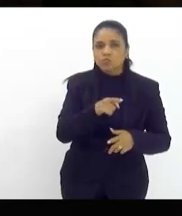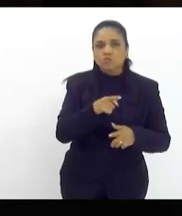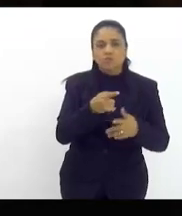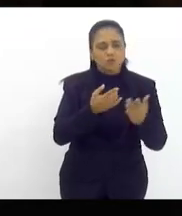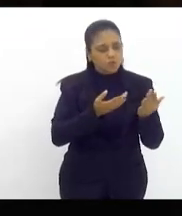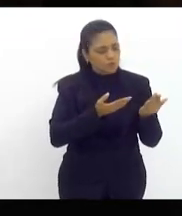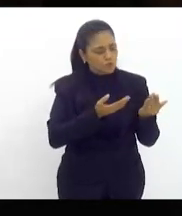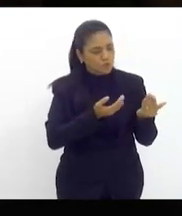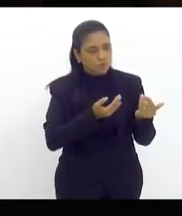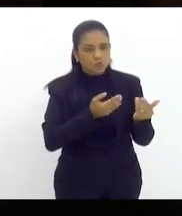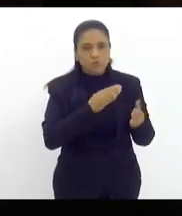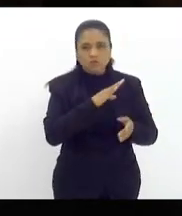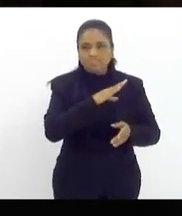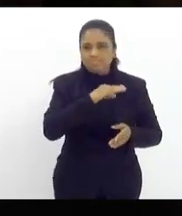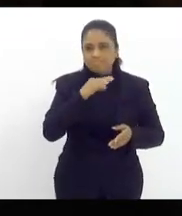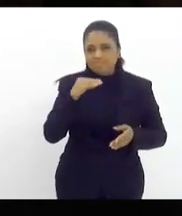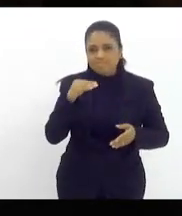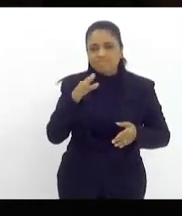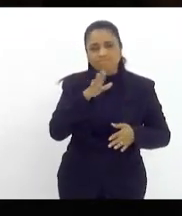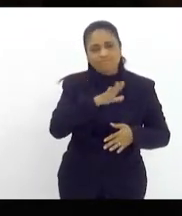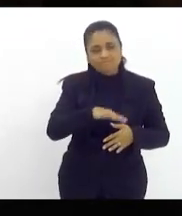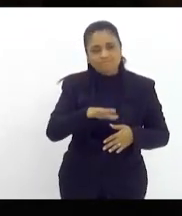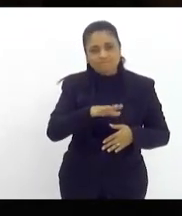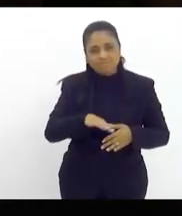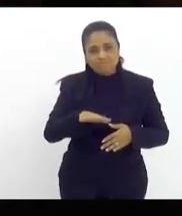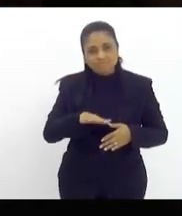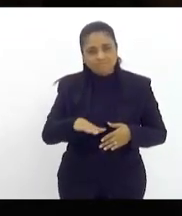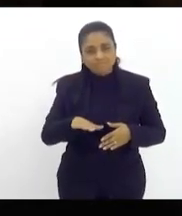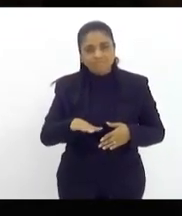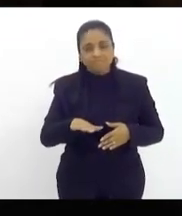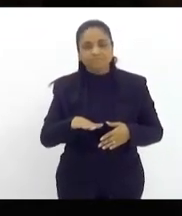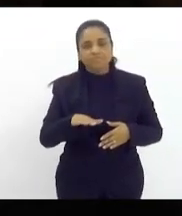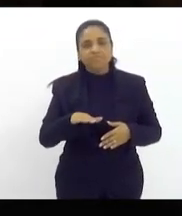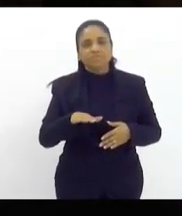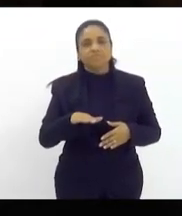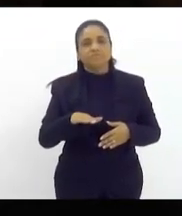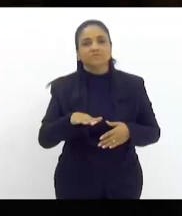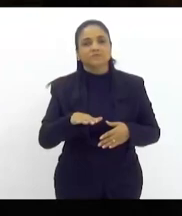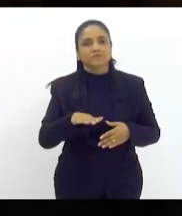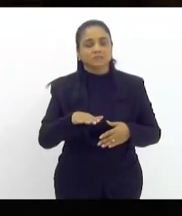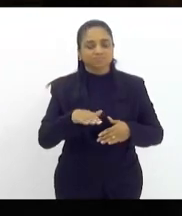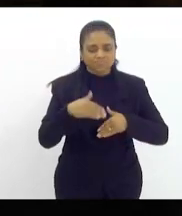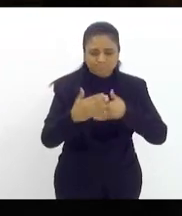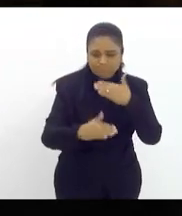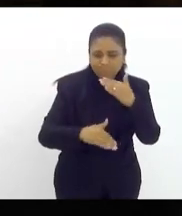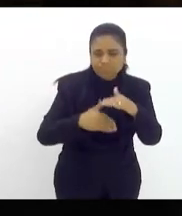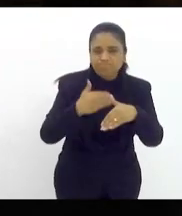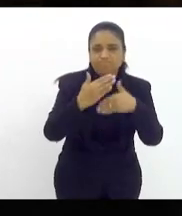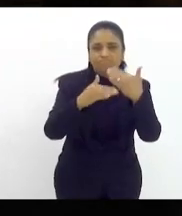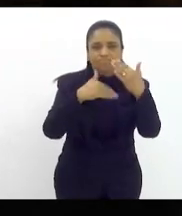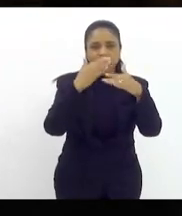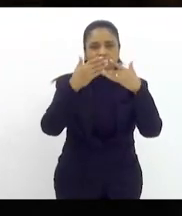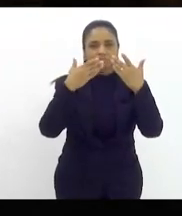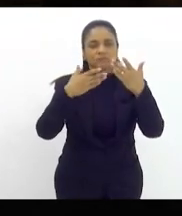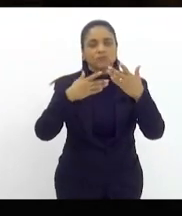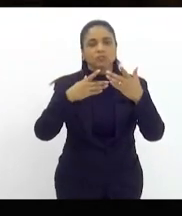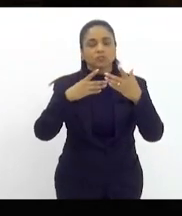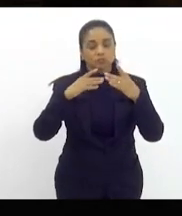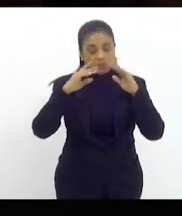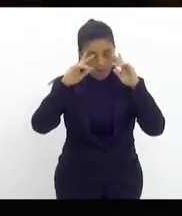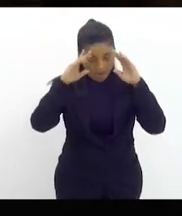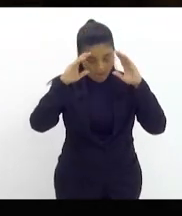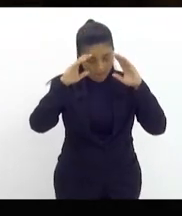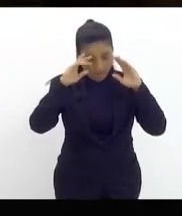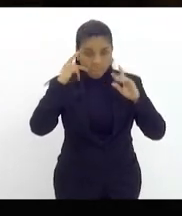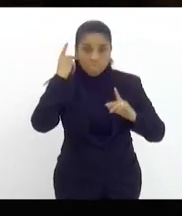juventude das nossas crianças ali perfilando e se tornando sujeitos políticos nessa sociedade